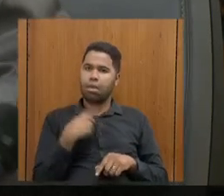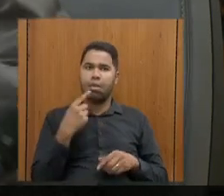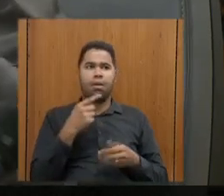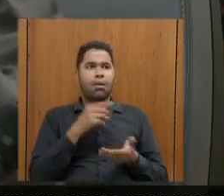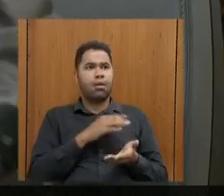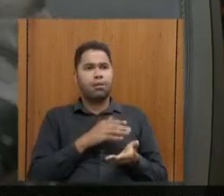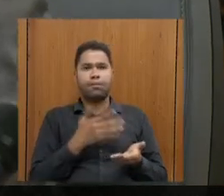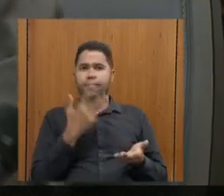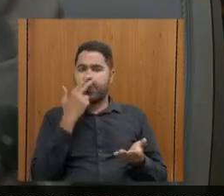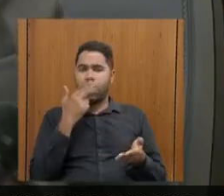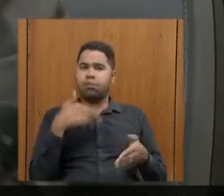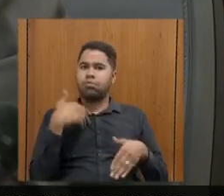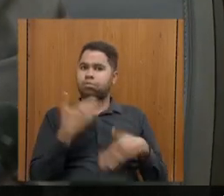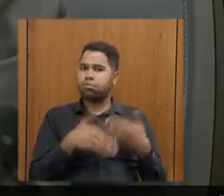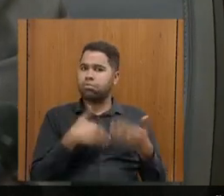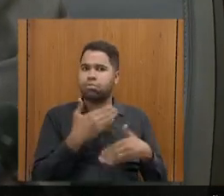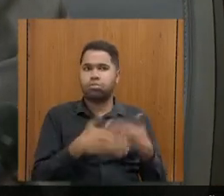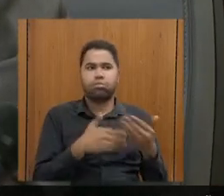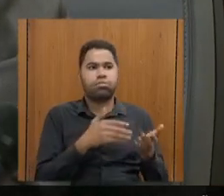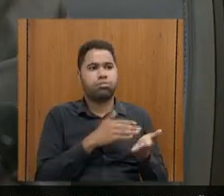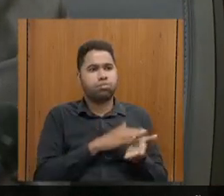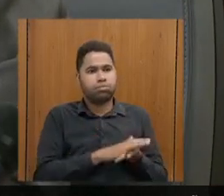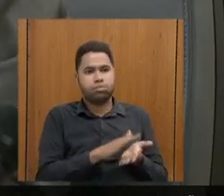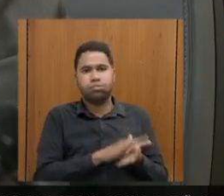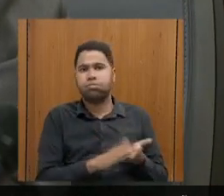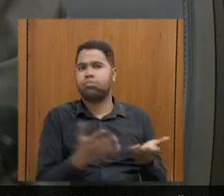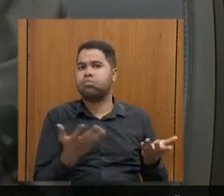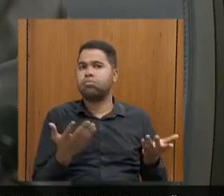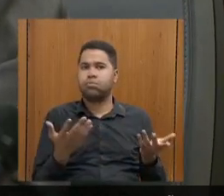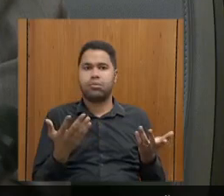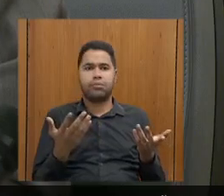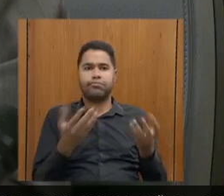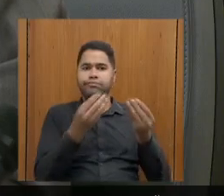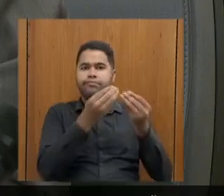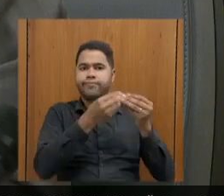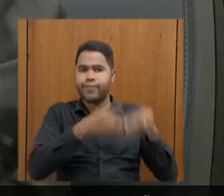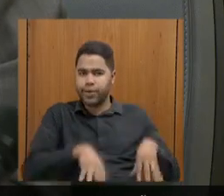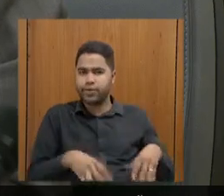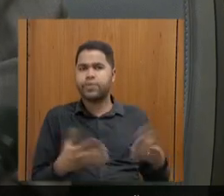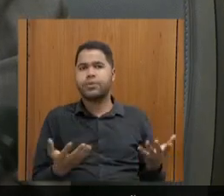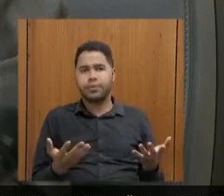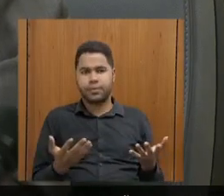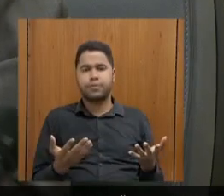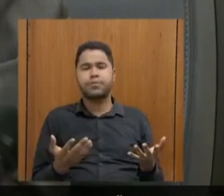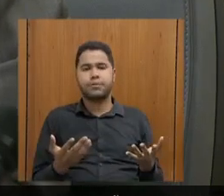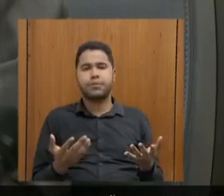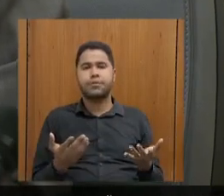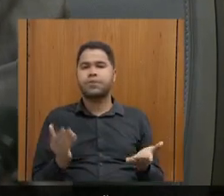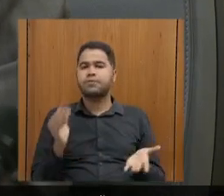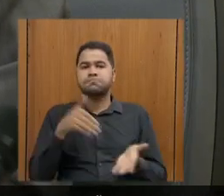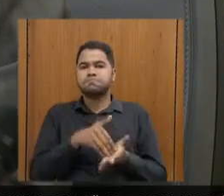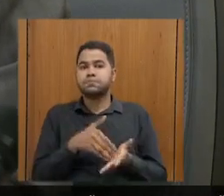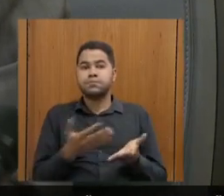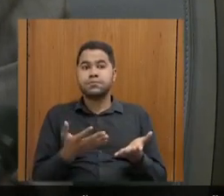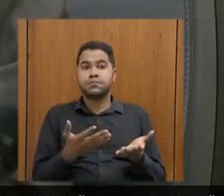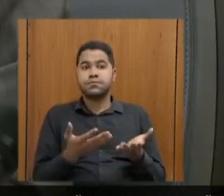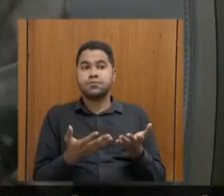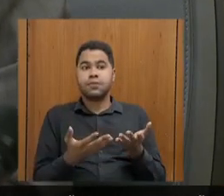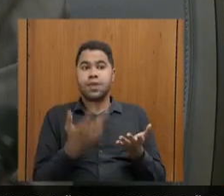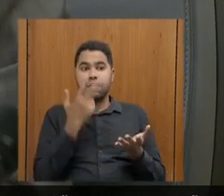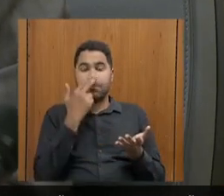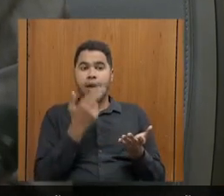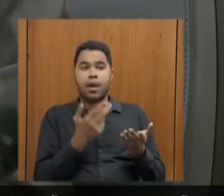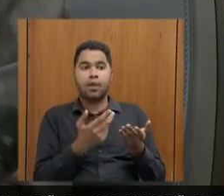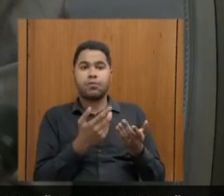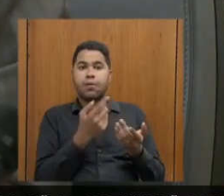diretoria o tempo do Conselho é era muito afetado por esse investimentos que ao final não não tiveram